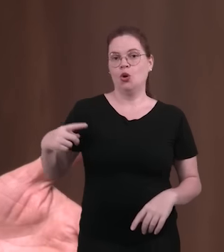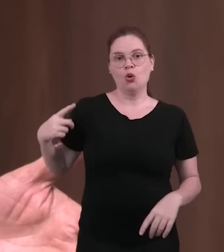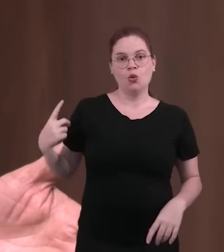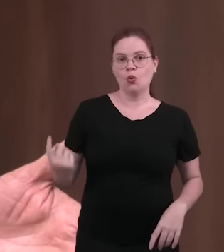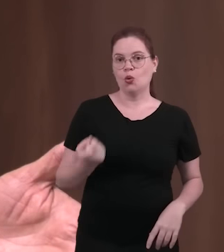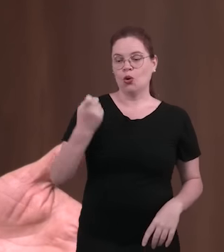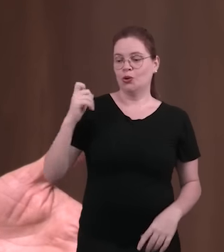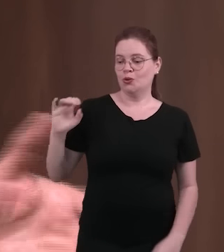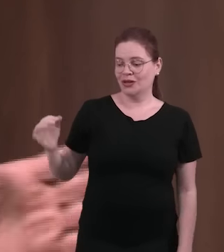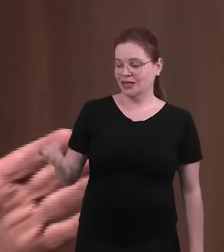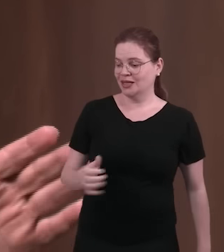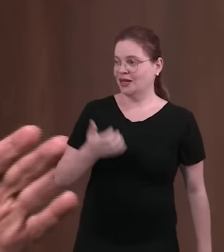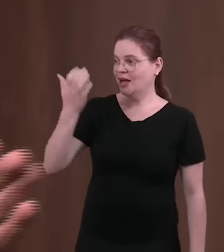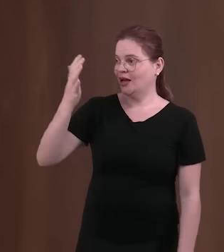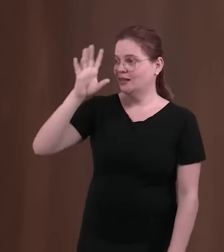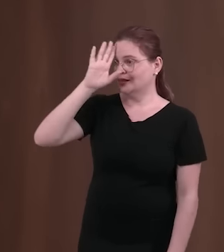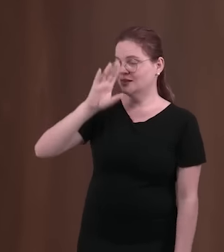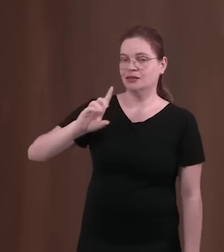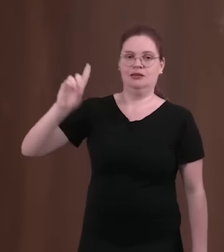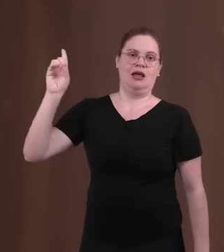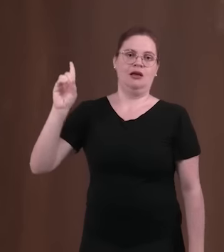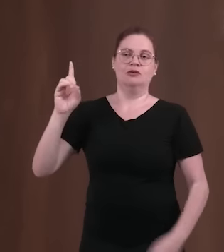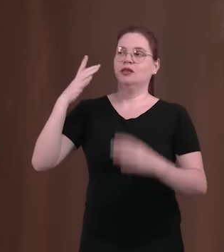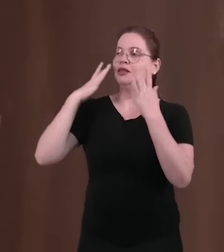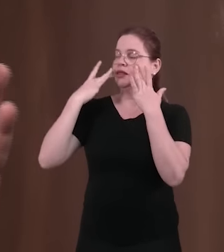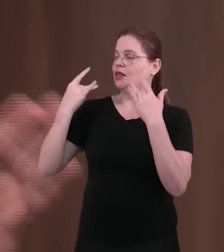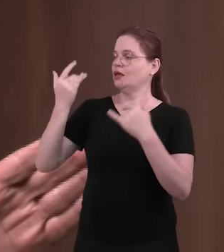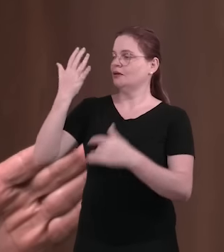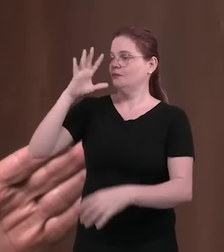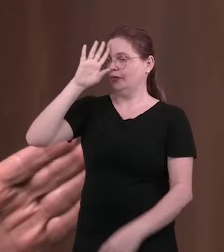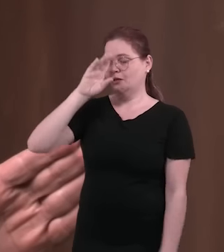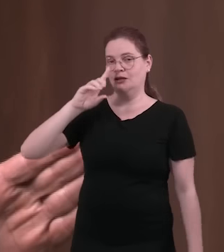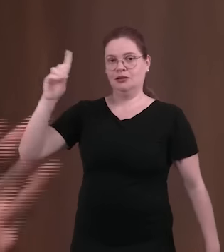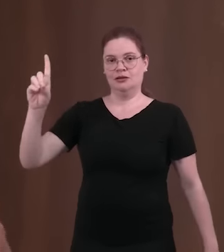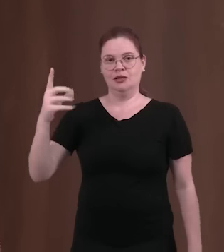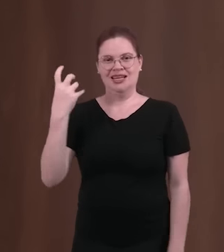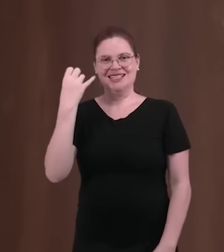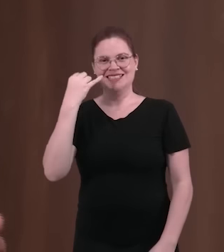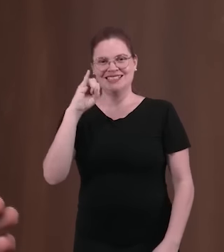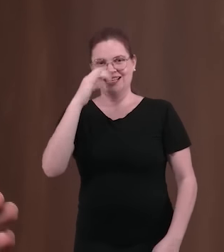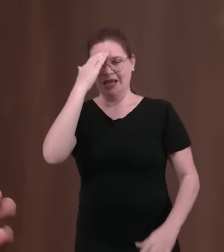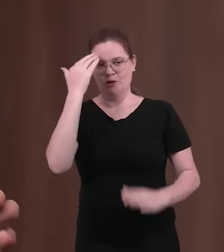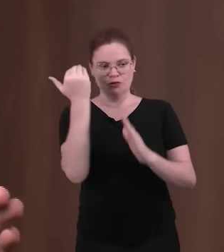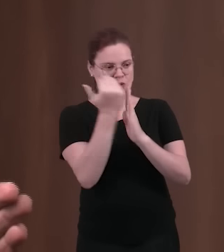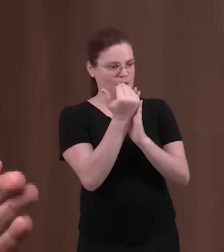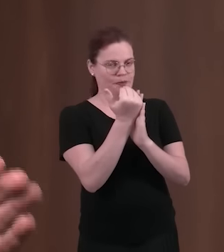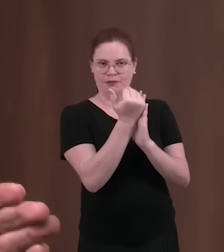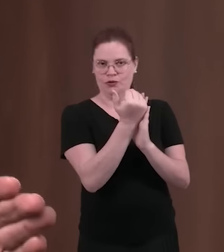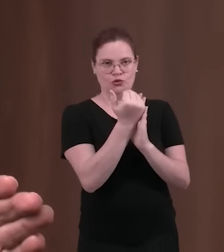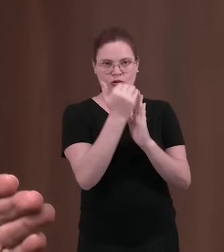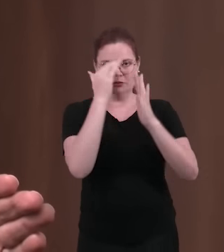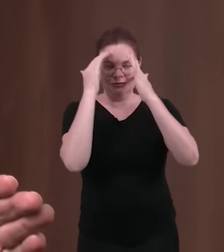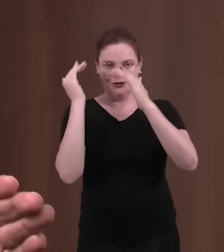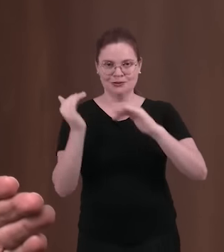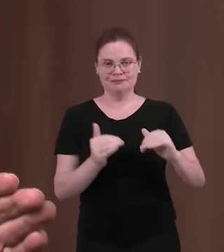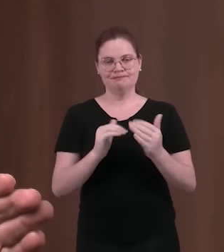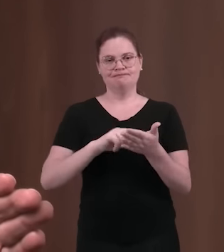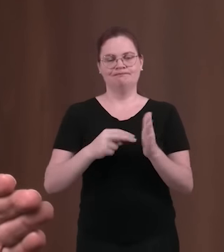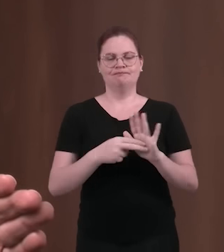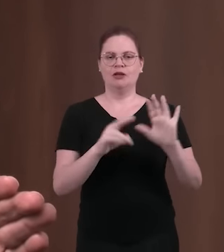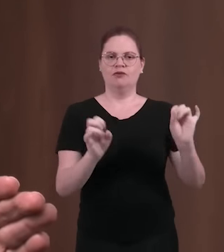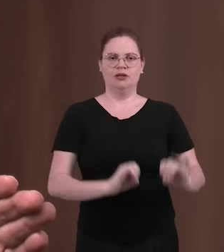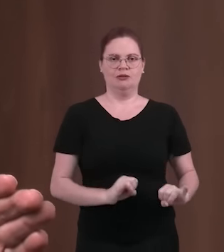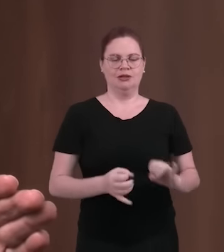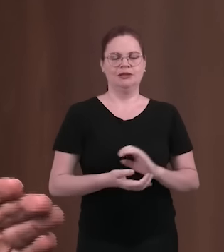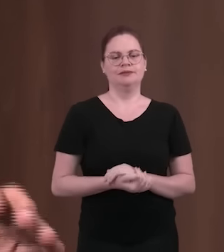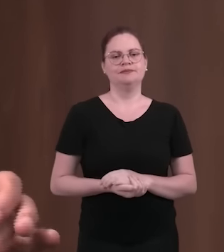adorarás. Quando nós desobedecemos isso, nós já entramos pelo caminho da idolatria. Primeiro